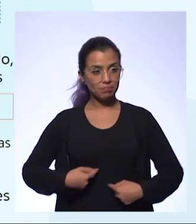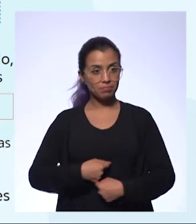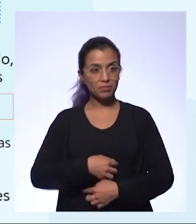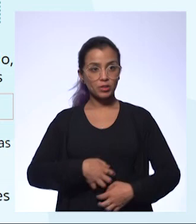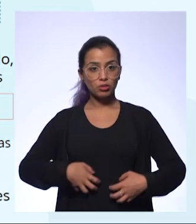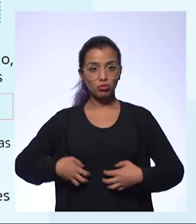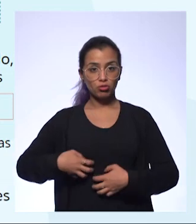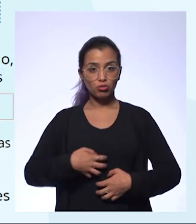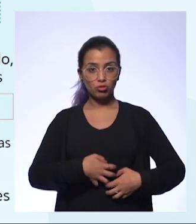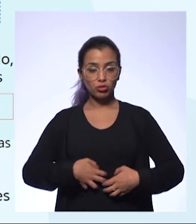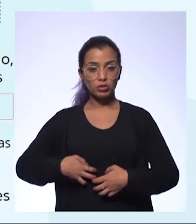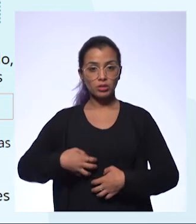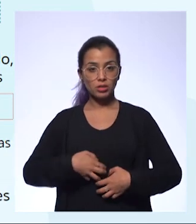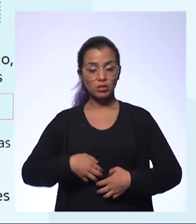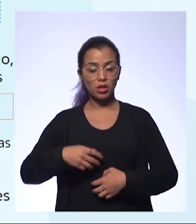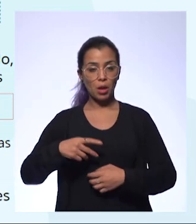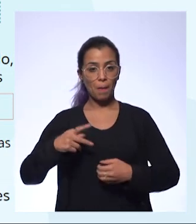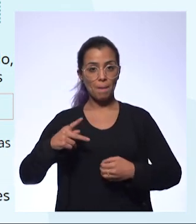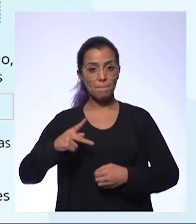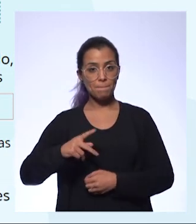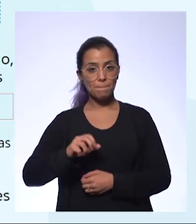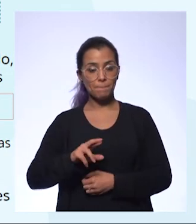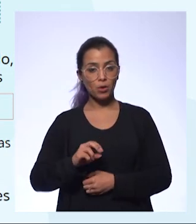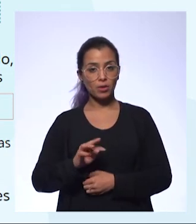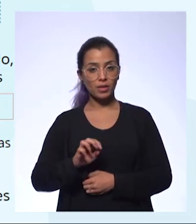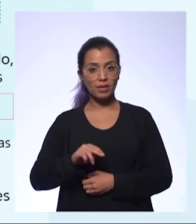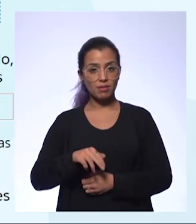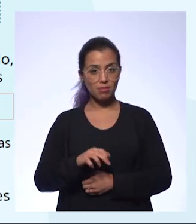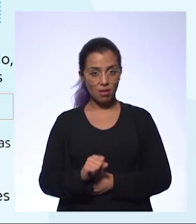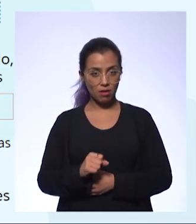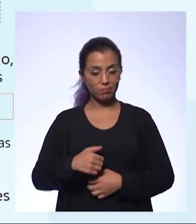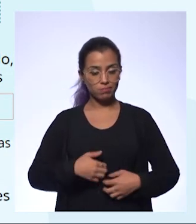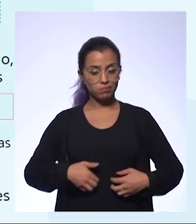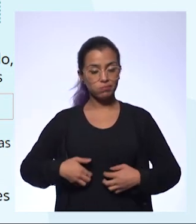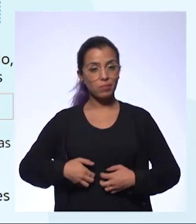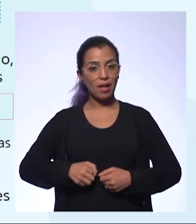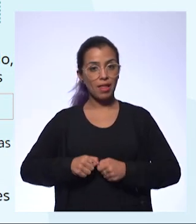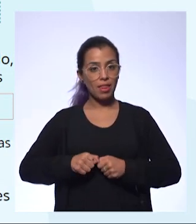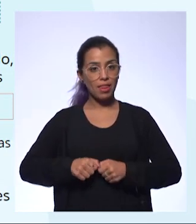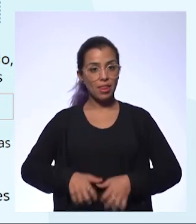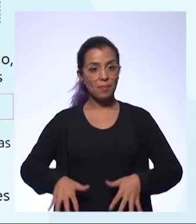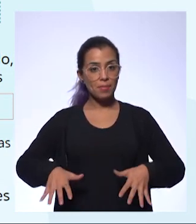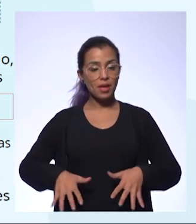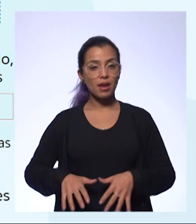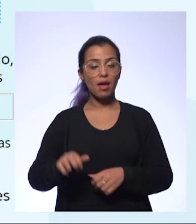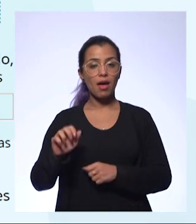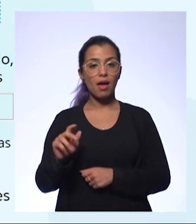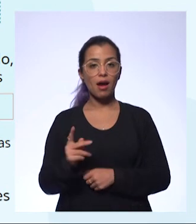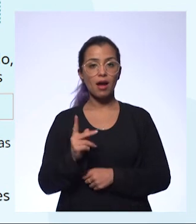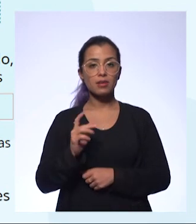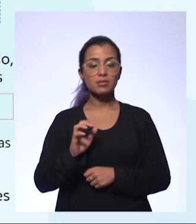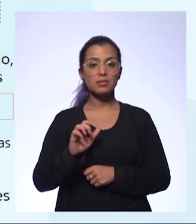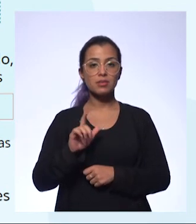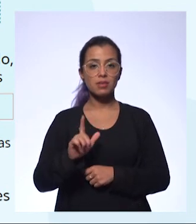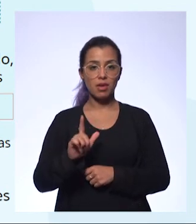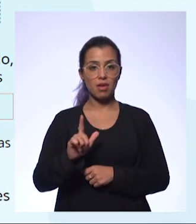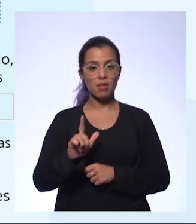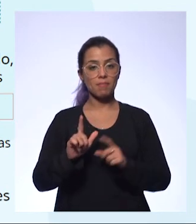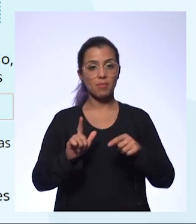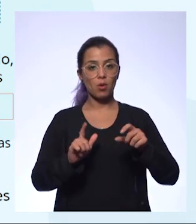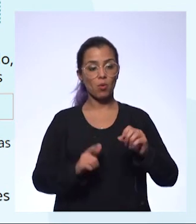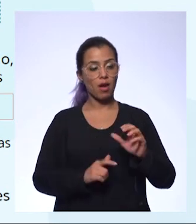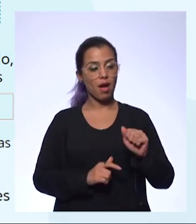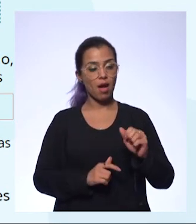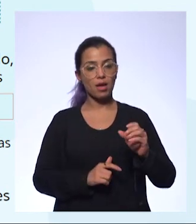das proteínas. E aí, acontece o quê? A liberação de HCl, do ácido clorídrico, para que